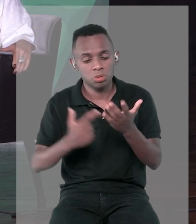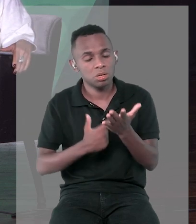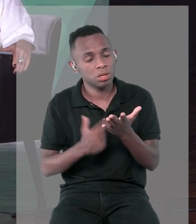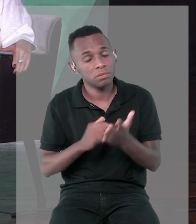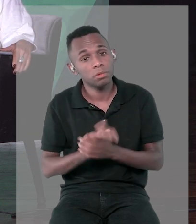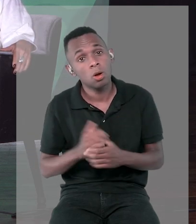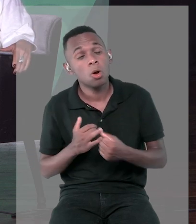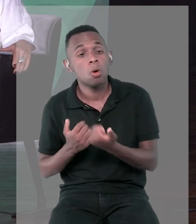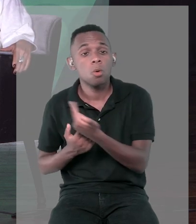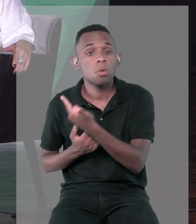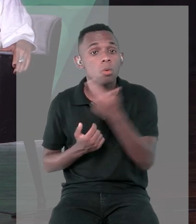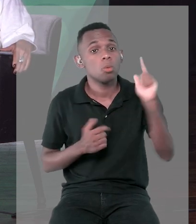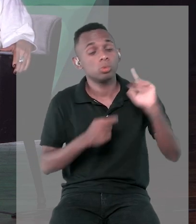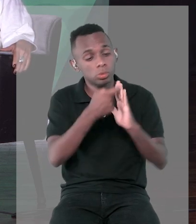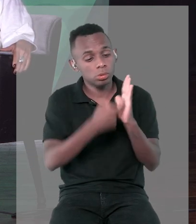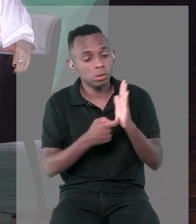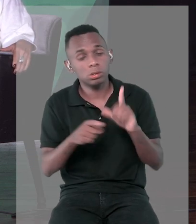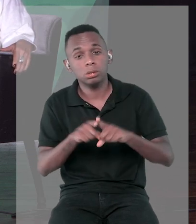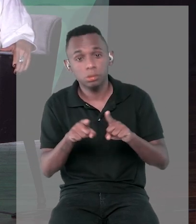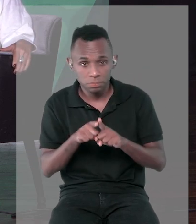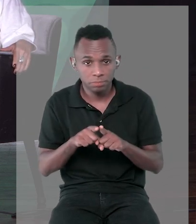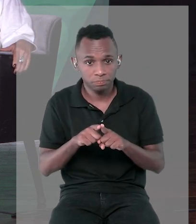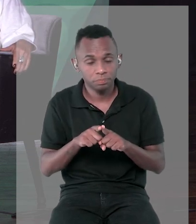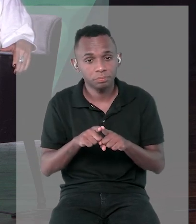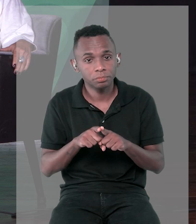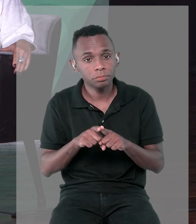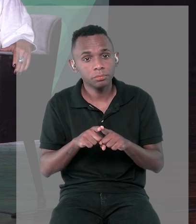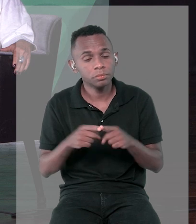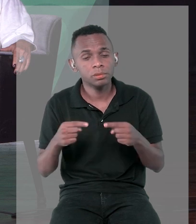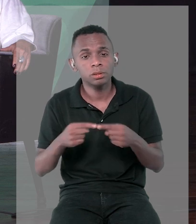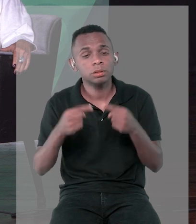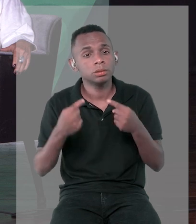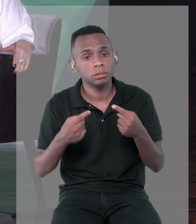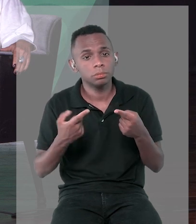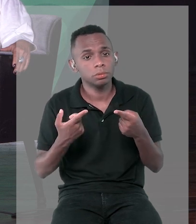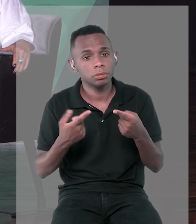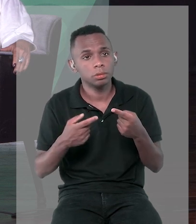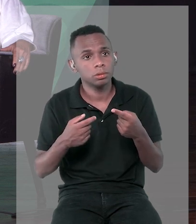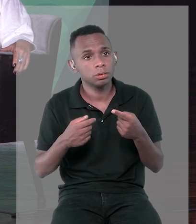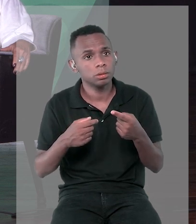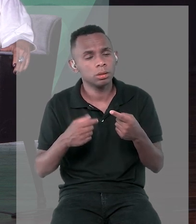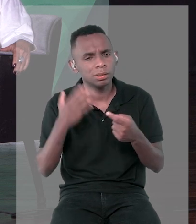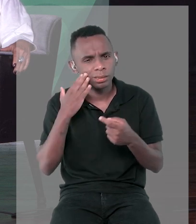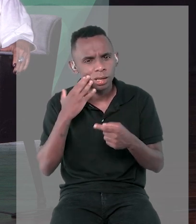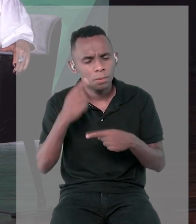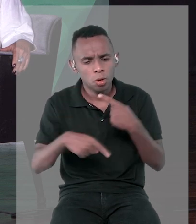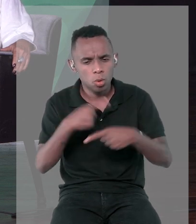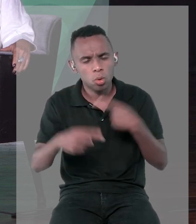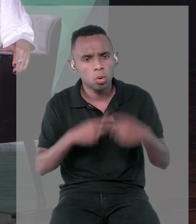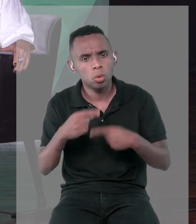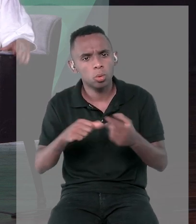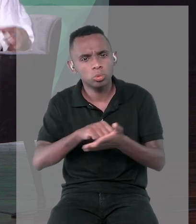Né. Outros estavam em rolo de fita. Vocês sabem o que é